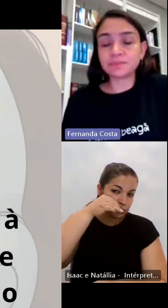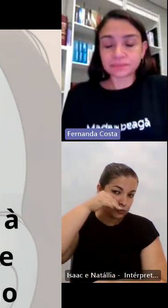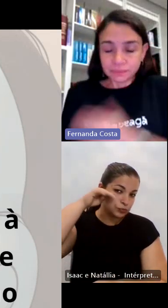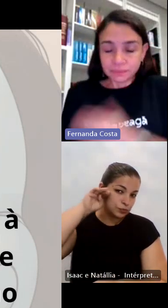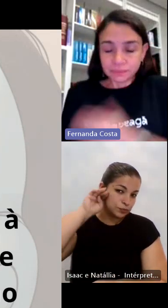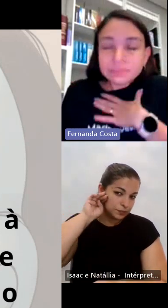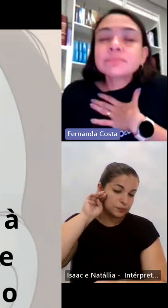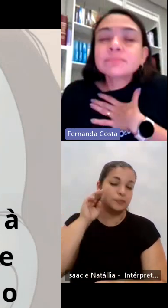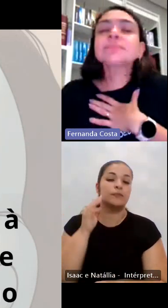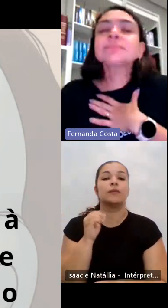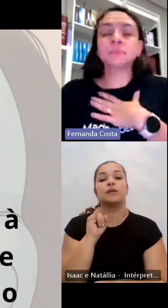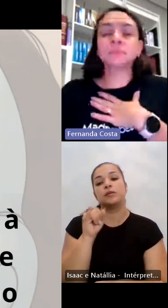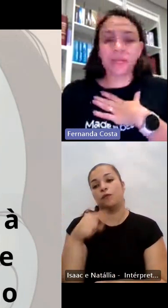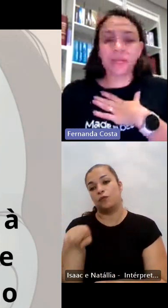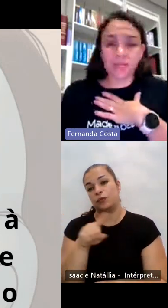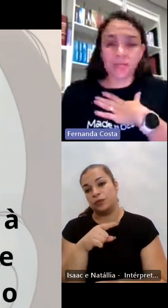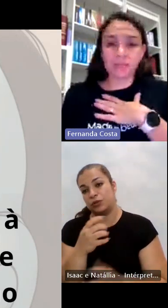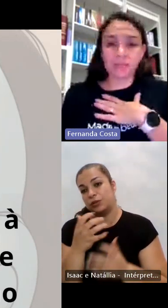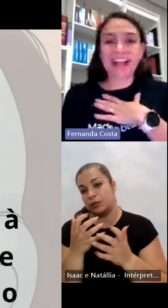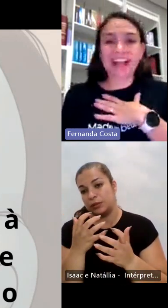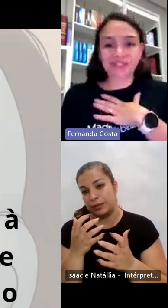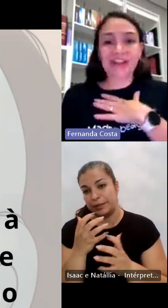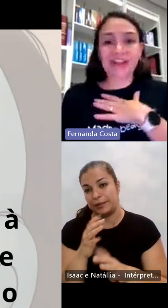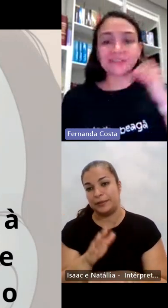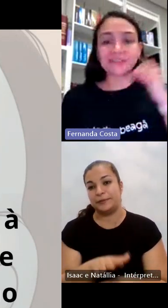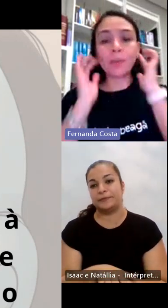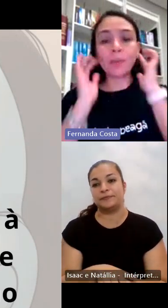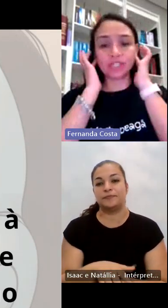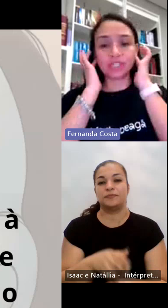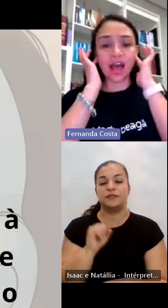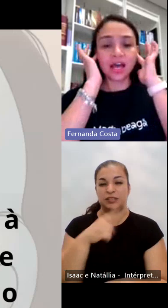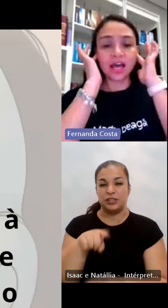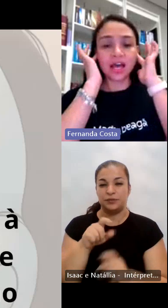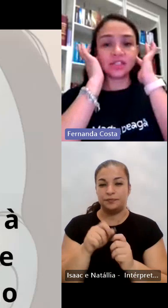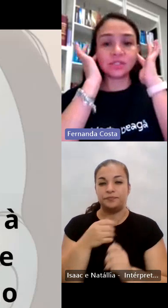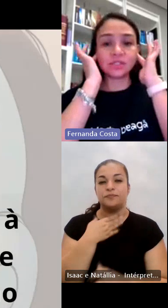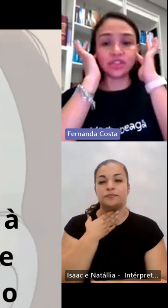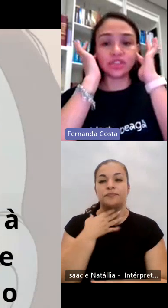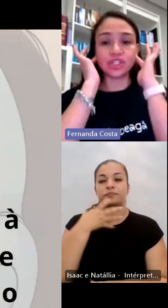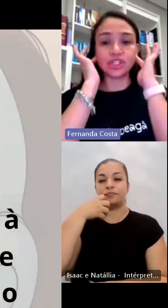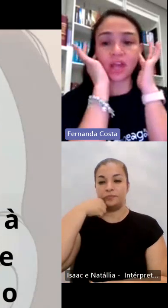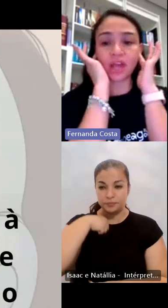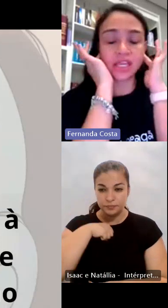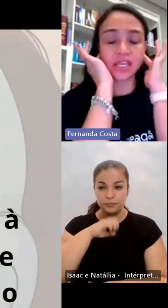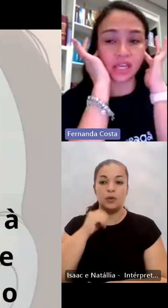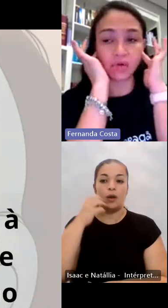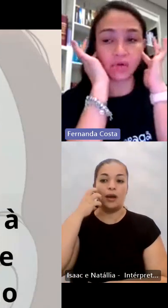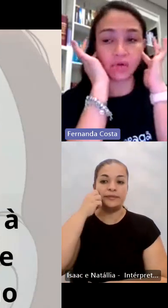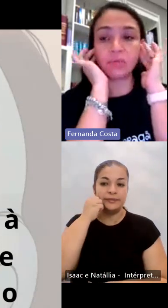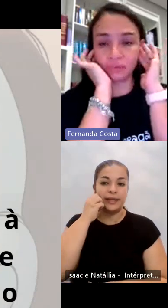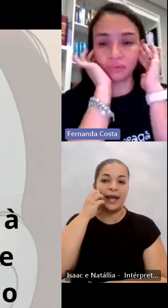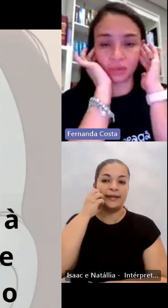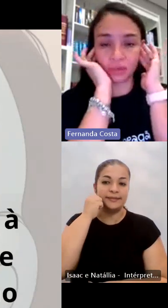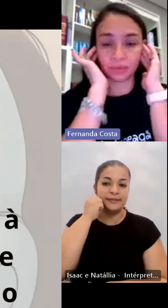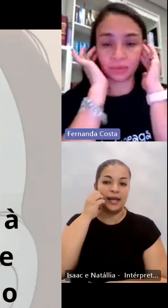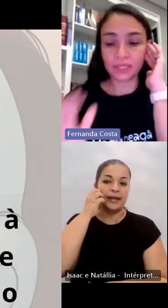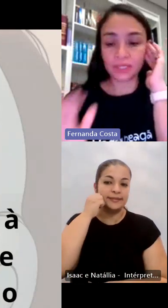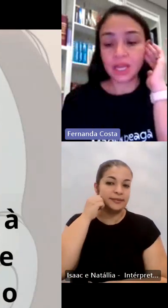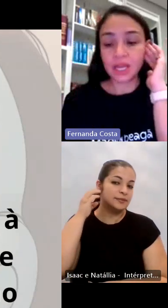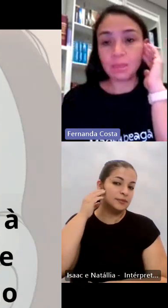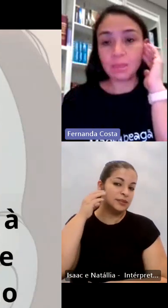assim, para engolir ou mastigar, vocês vão sentir aqui um